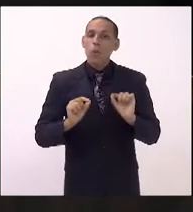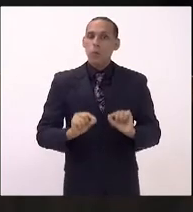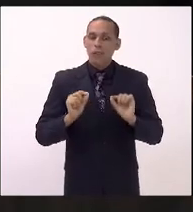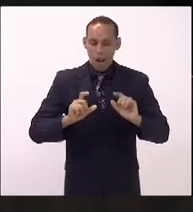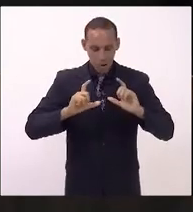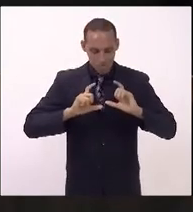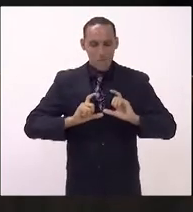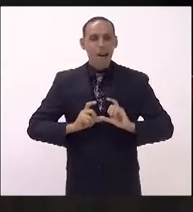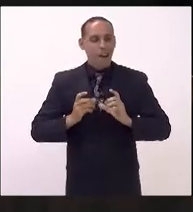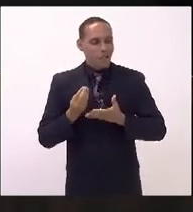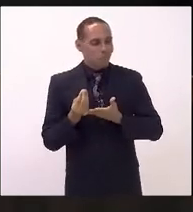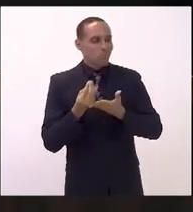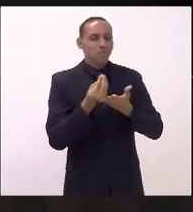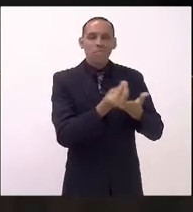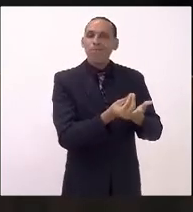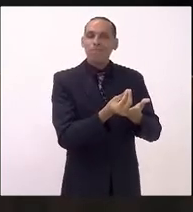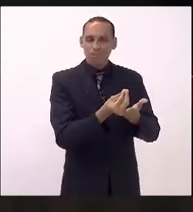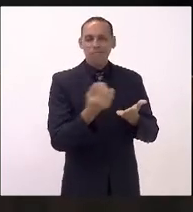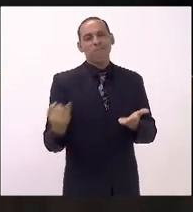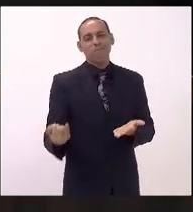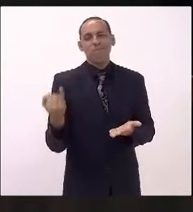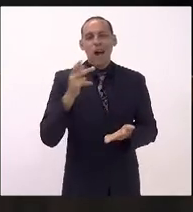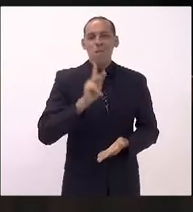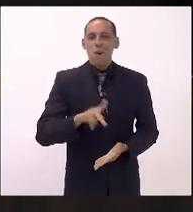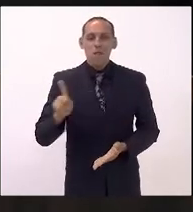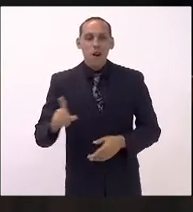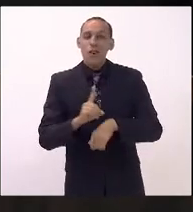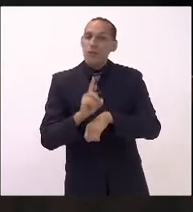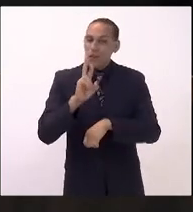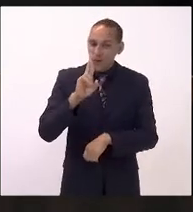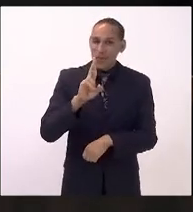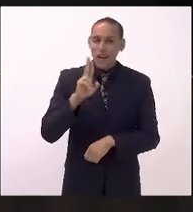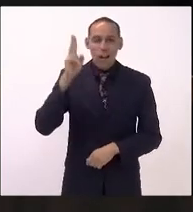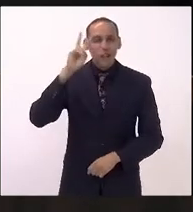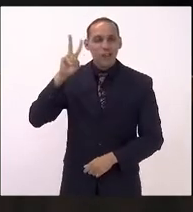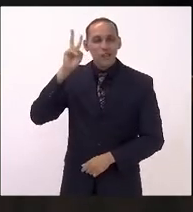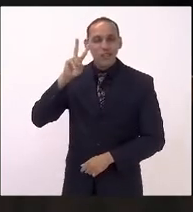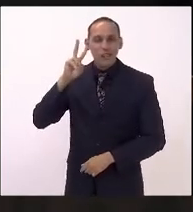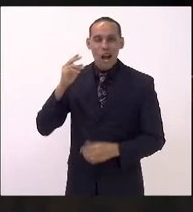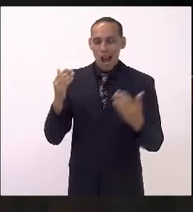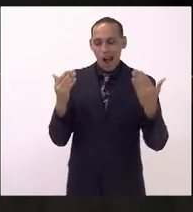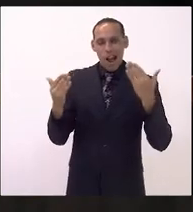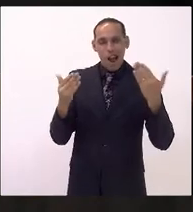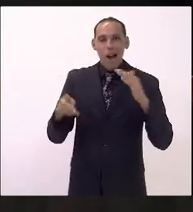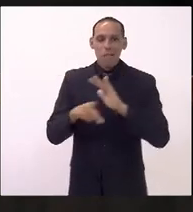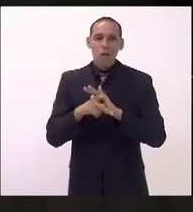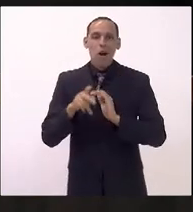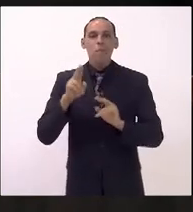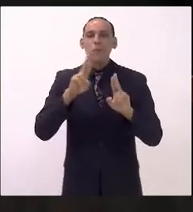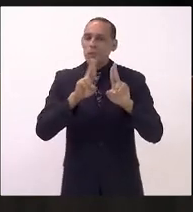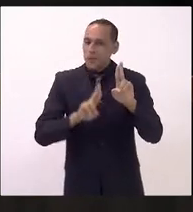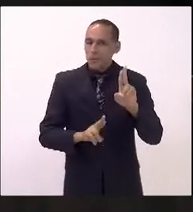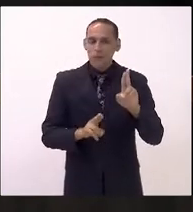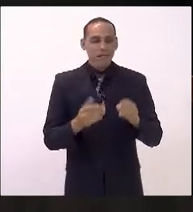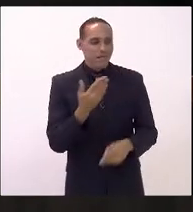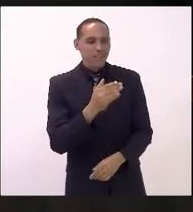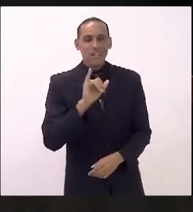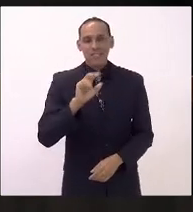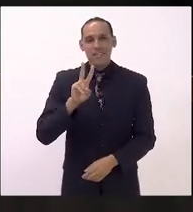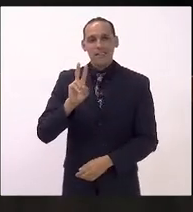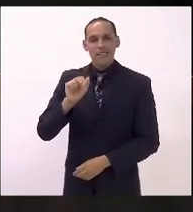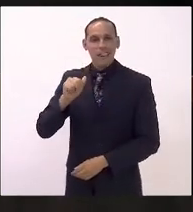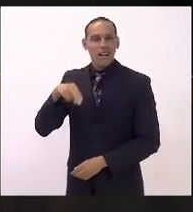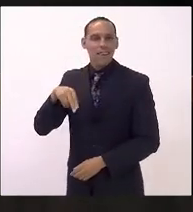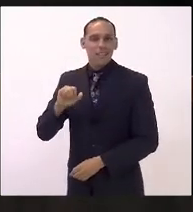medalha como a que estamos entregando ao professor doutor em História Comparada pela UFRJ, Ivanir dos